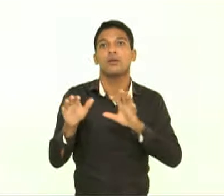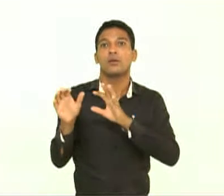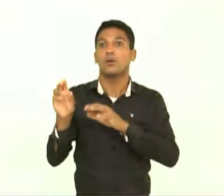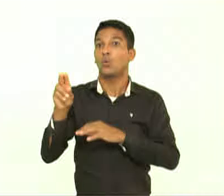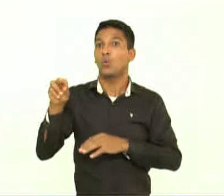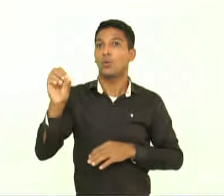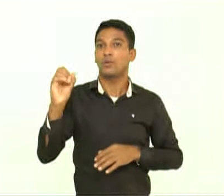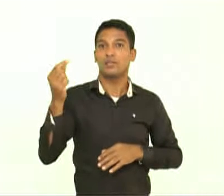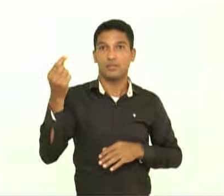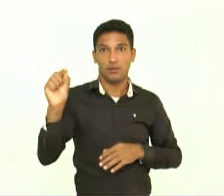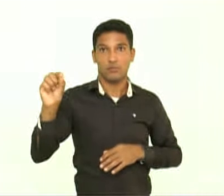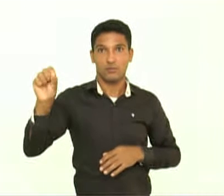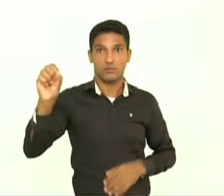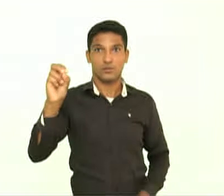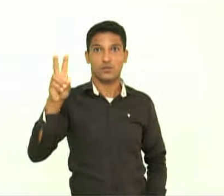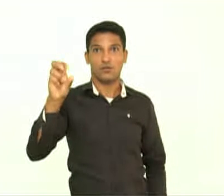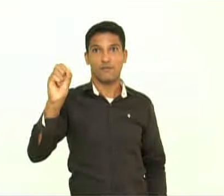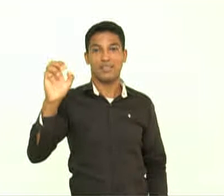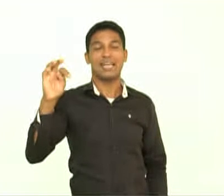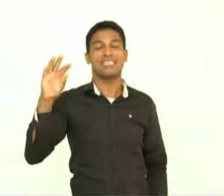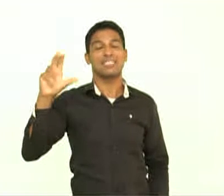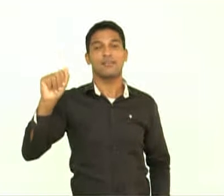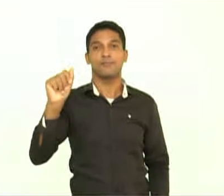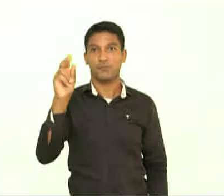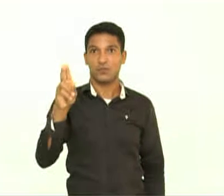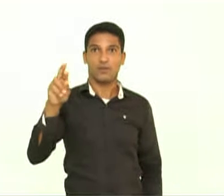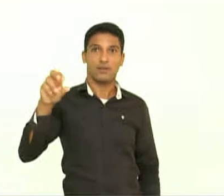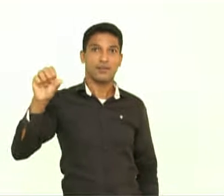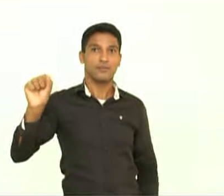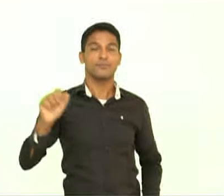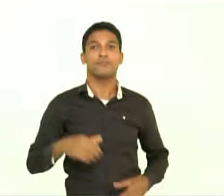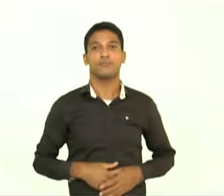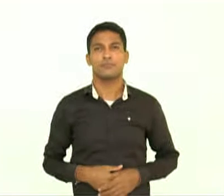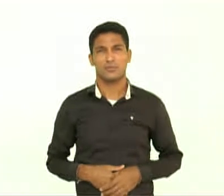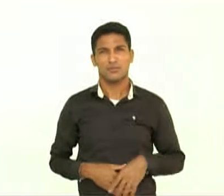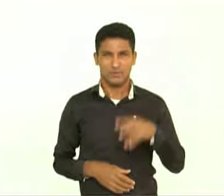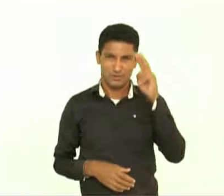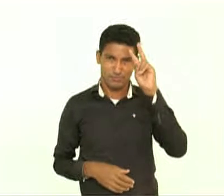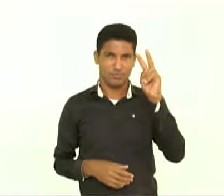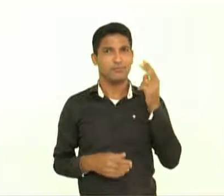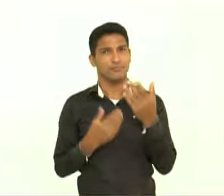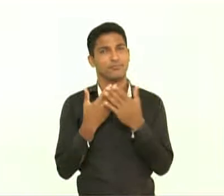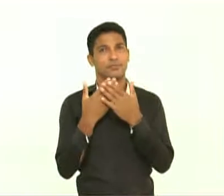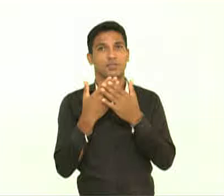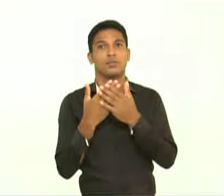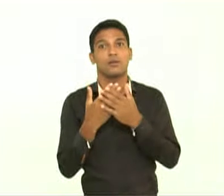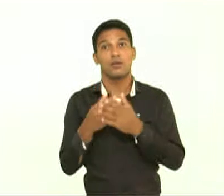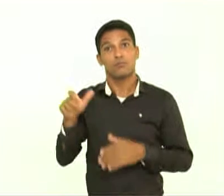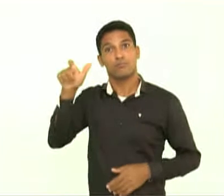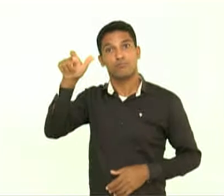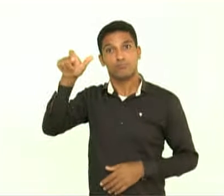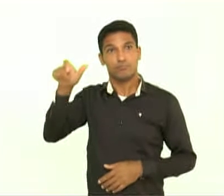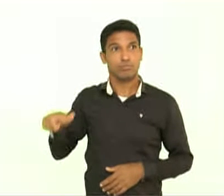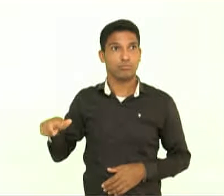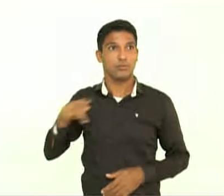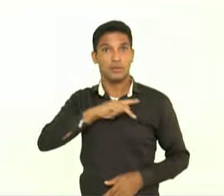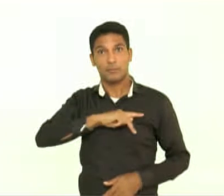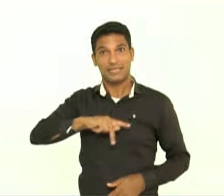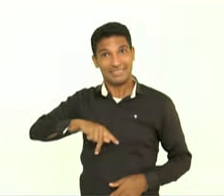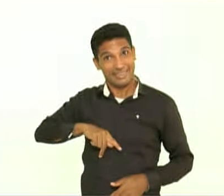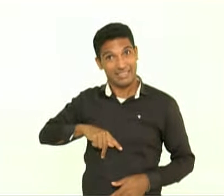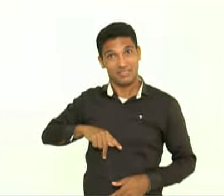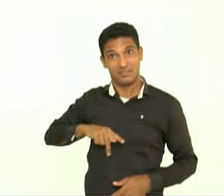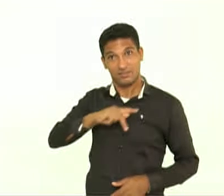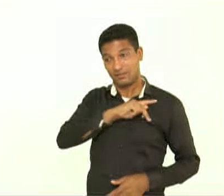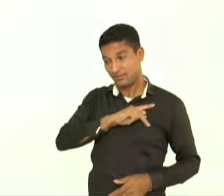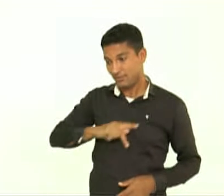do bloco socialista. Você viu que o Gorbachev tentou implementar mudanças na União Soviética, mas que não deram muito certo. Você